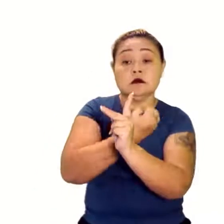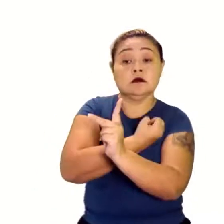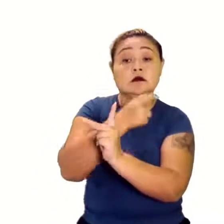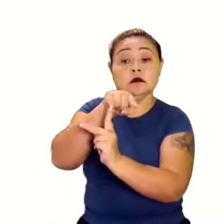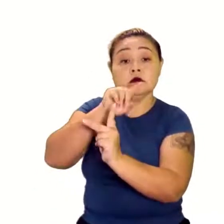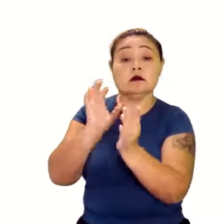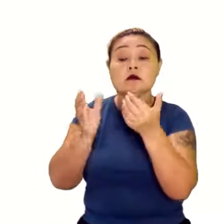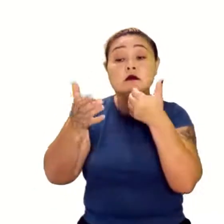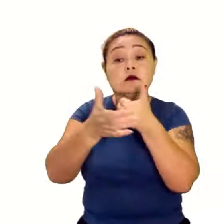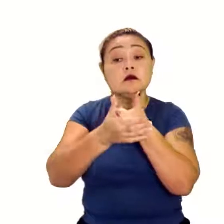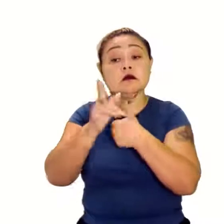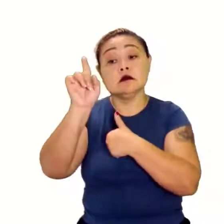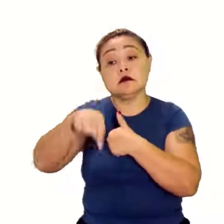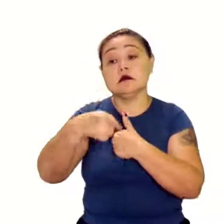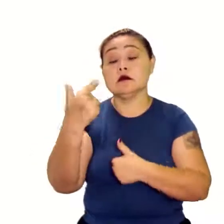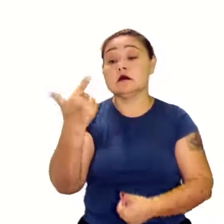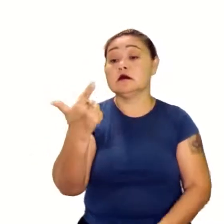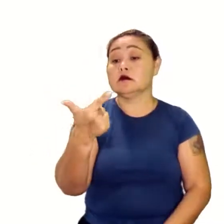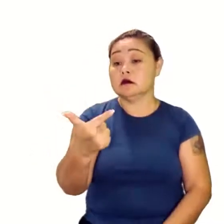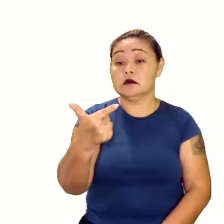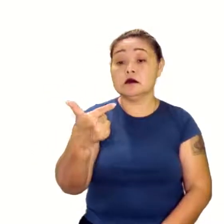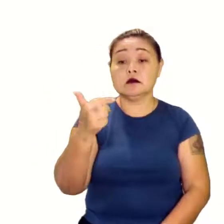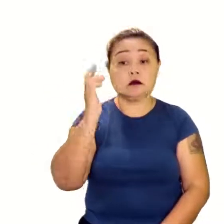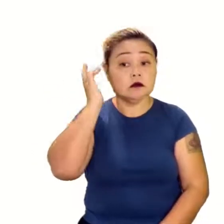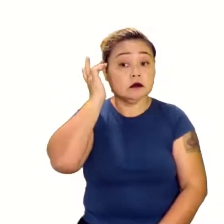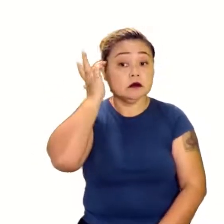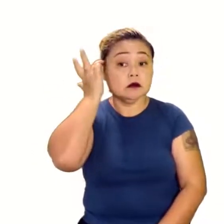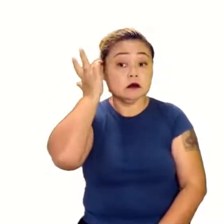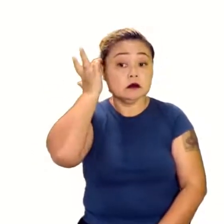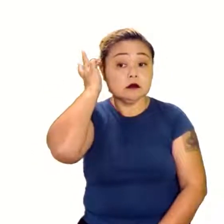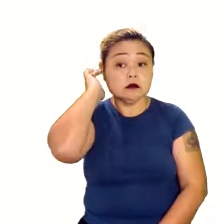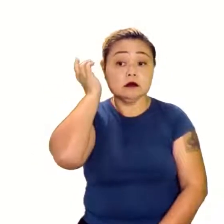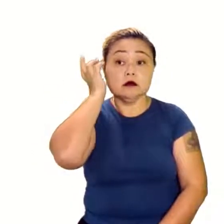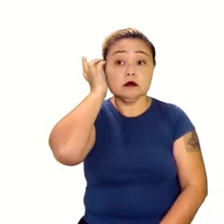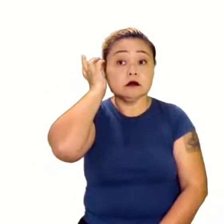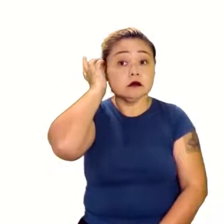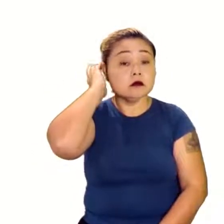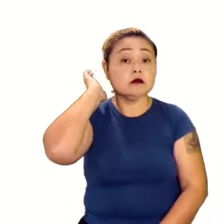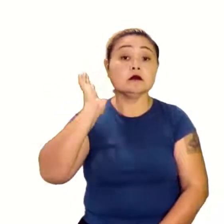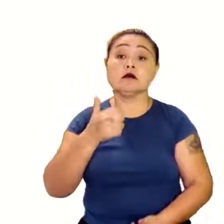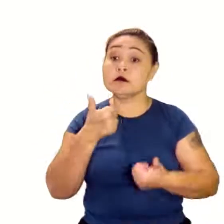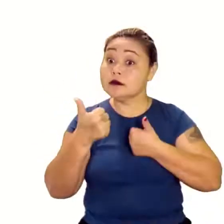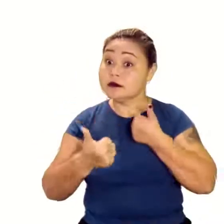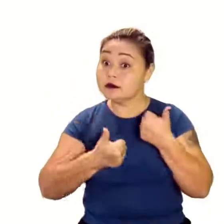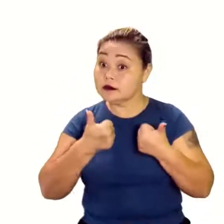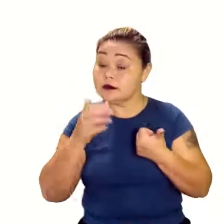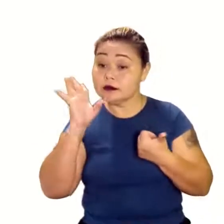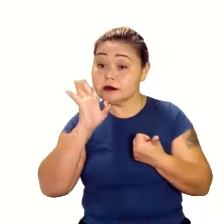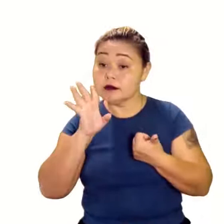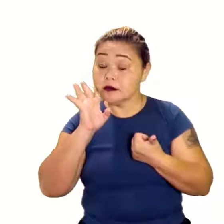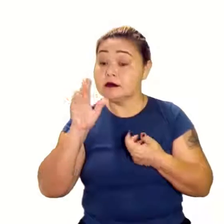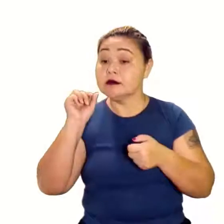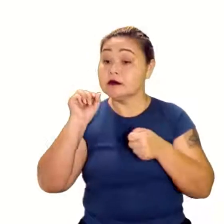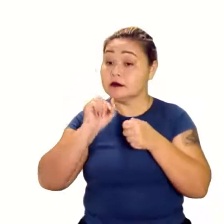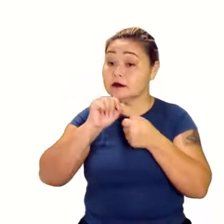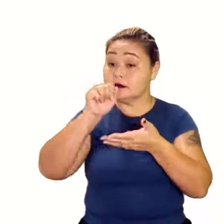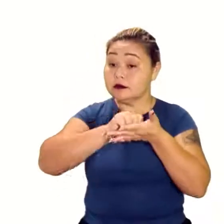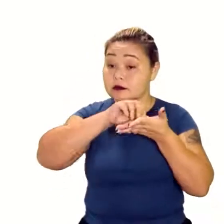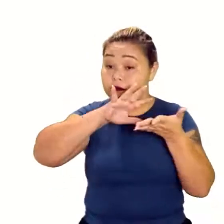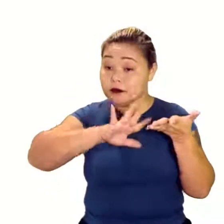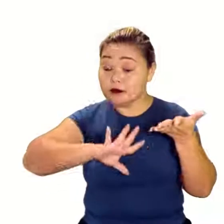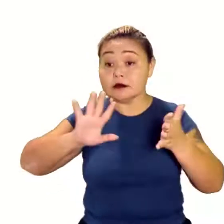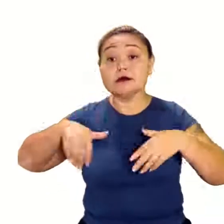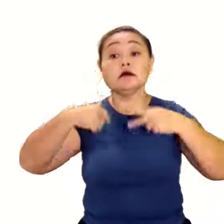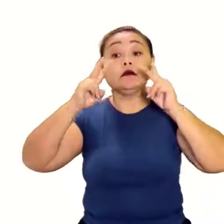Aqui não, quando não está aparente, é como se fosse 2. Beleza. Legal, né? Fazendo as atividades a gente